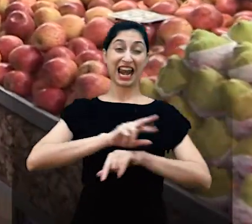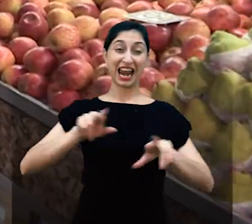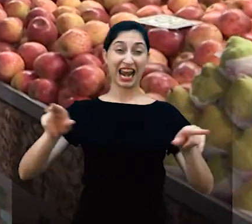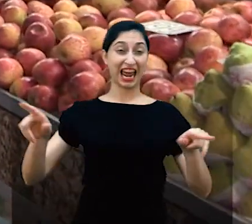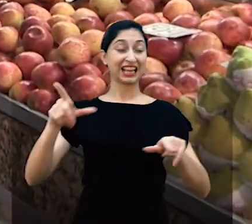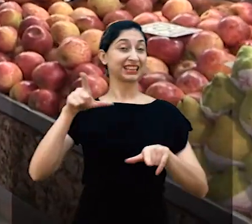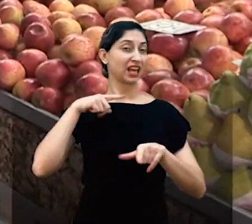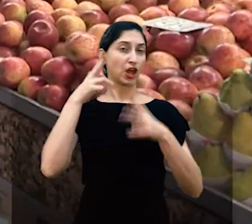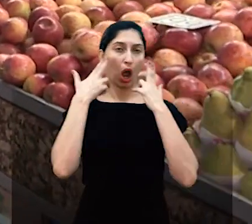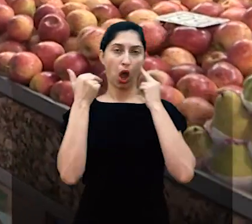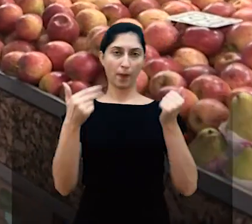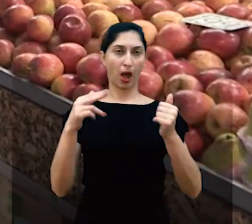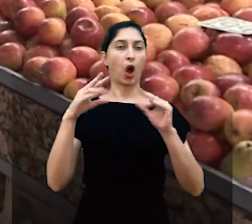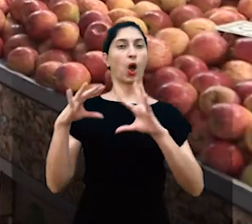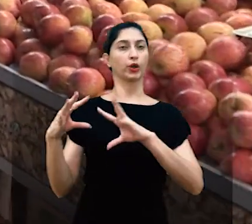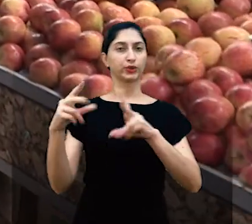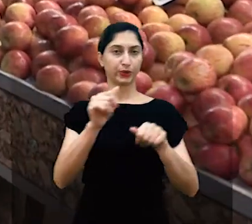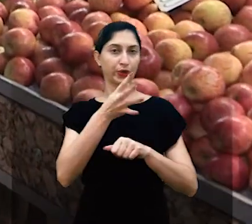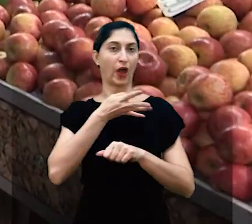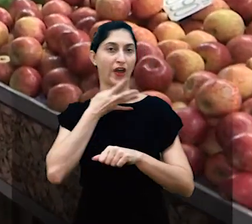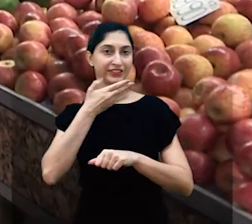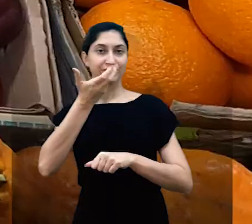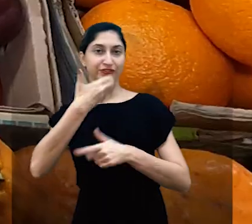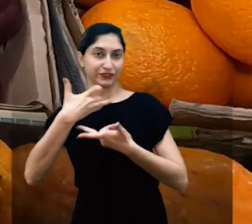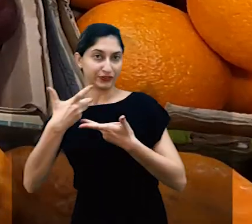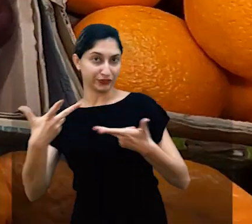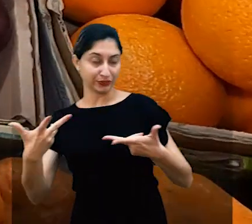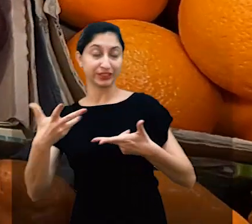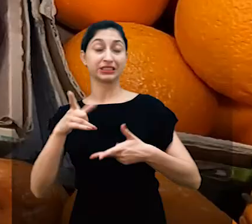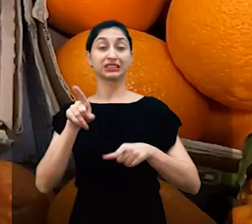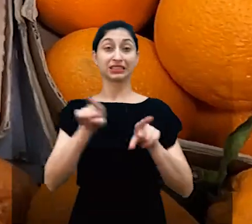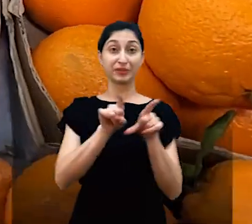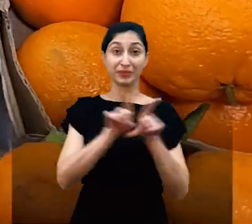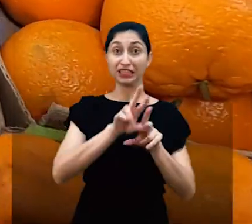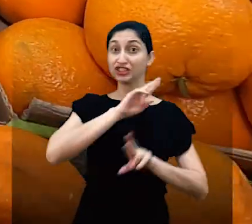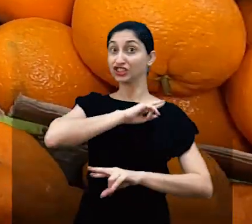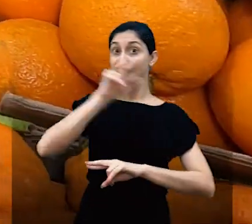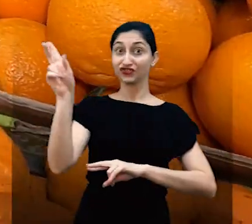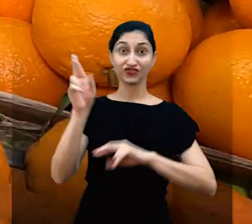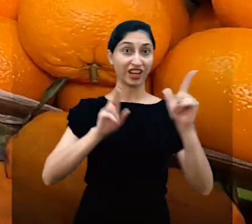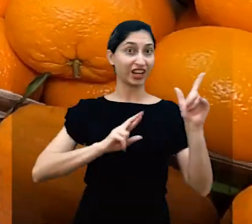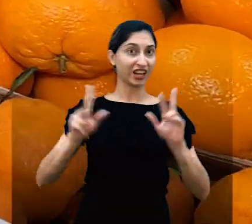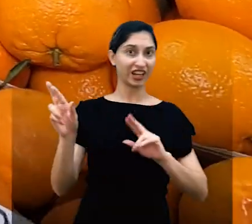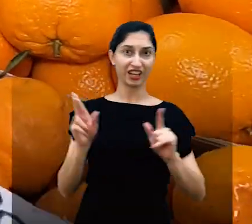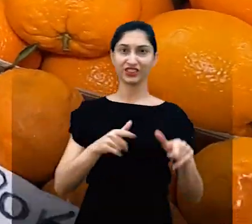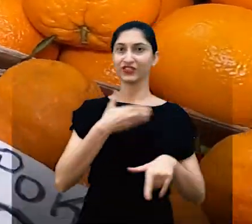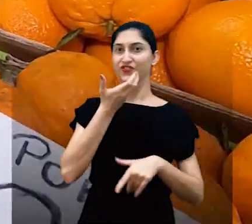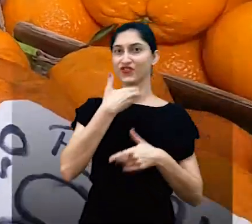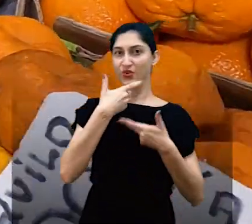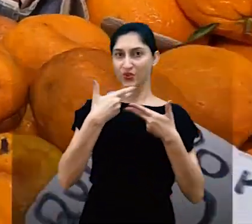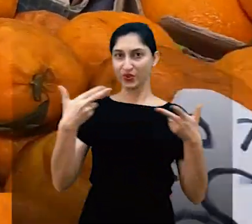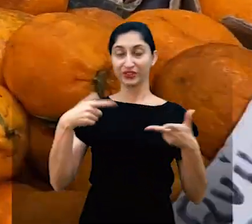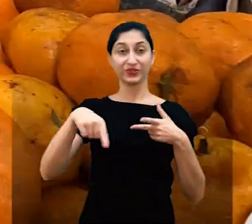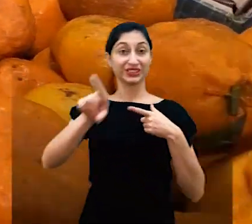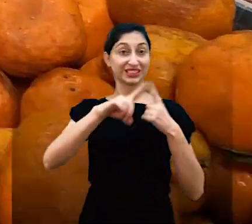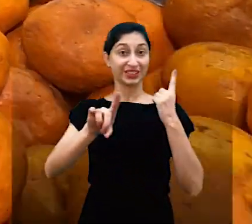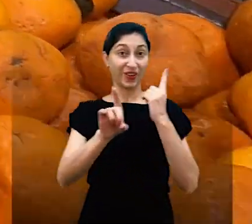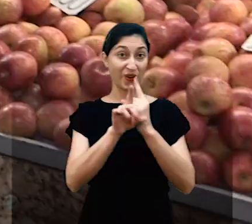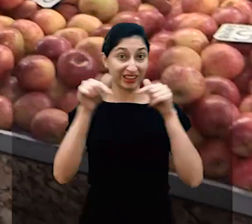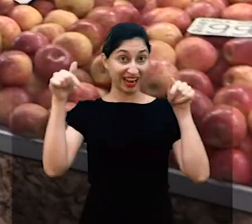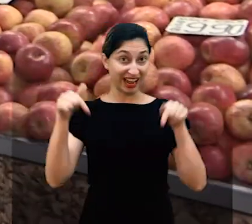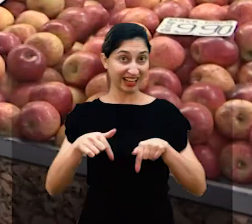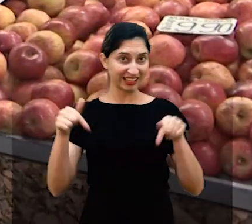nossas frutas comuns, que todo mundo já conhece. Frutas exóticas, frutas diferenciadas, que vocês encontram só